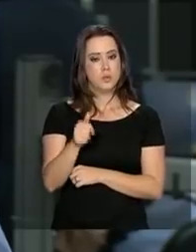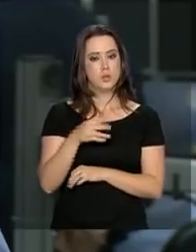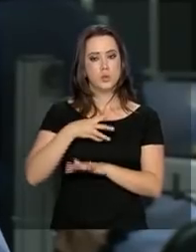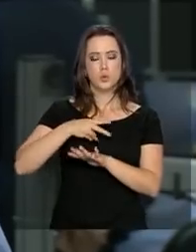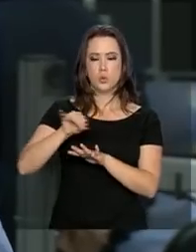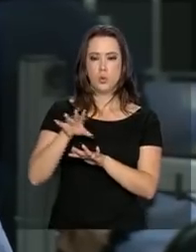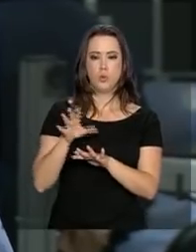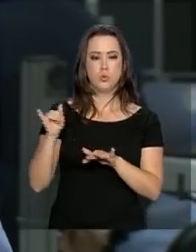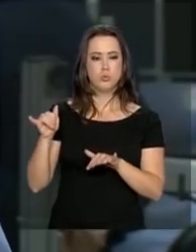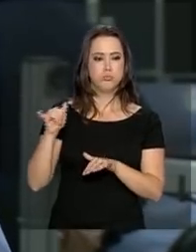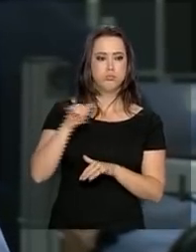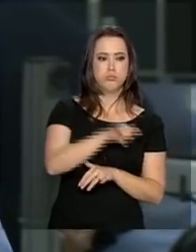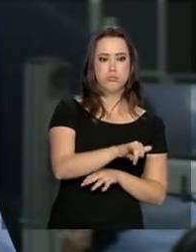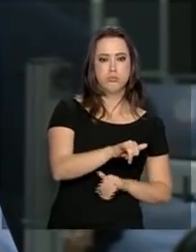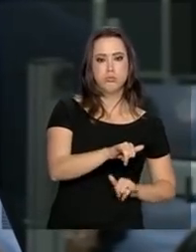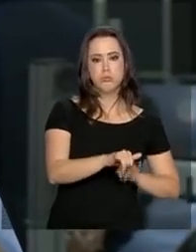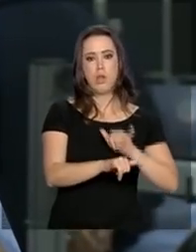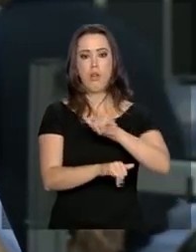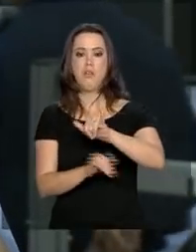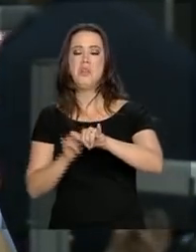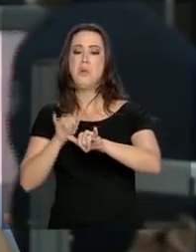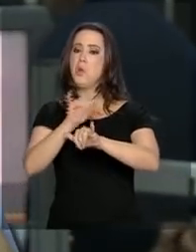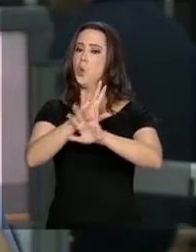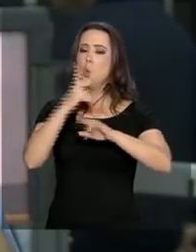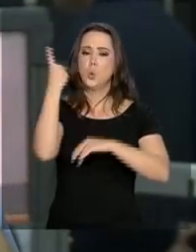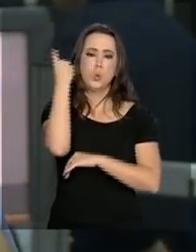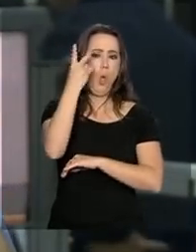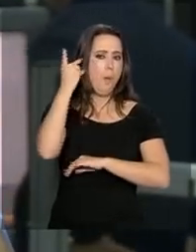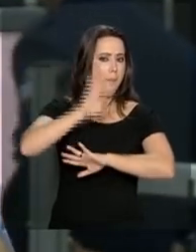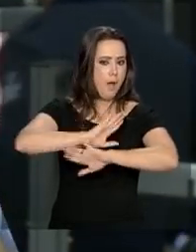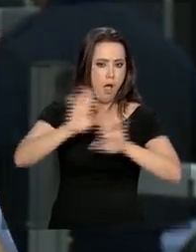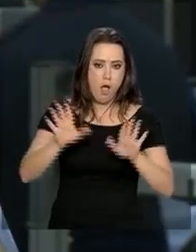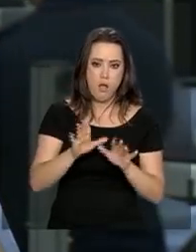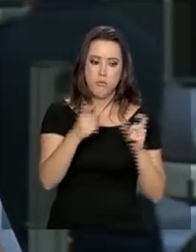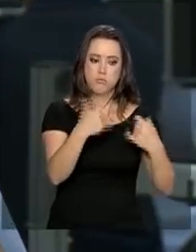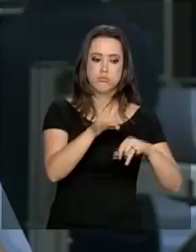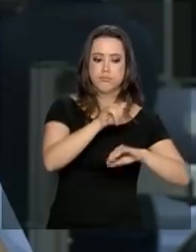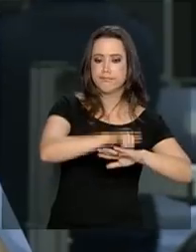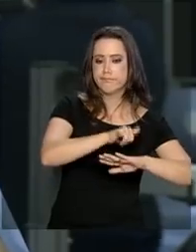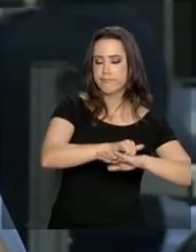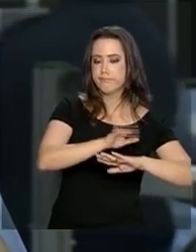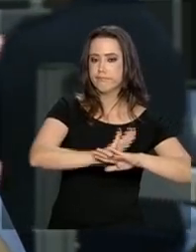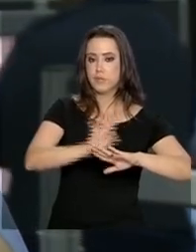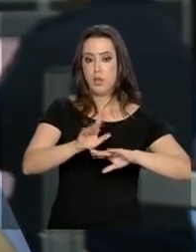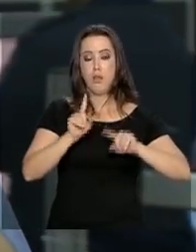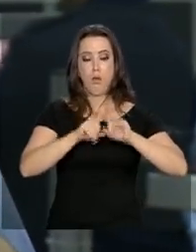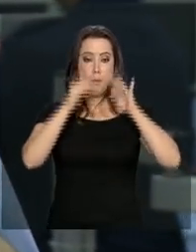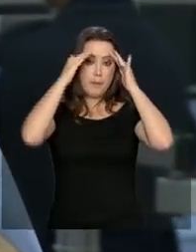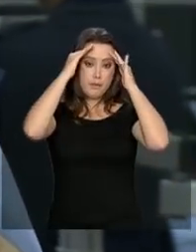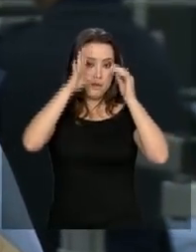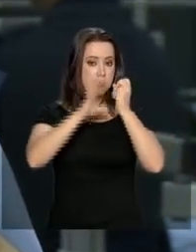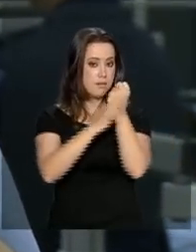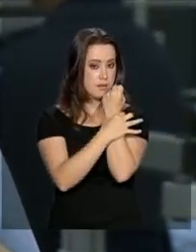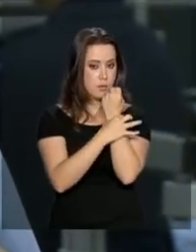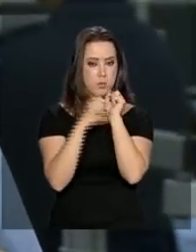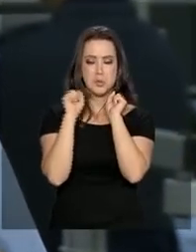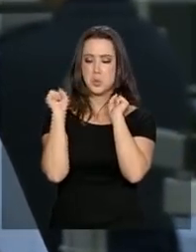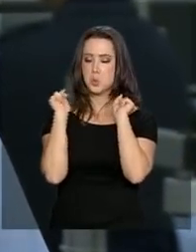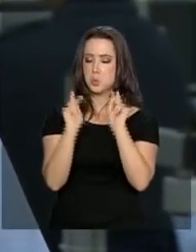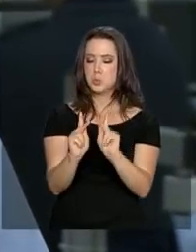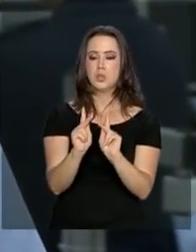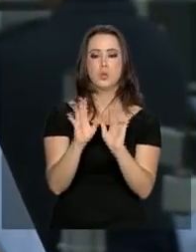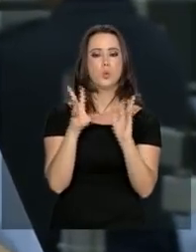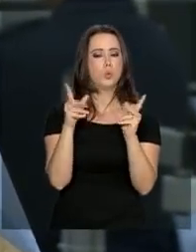fluxo e possa acontecer de forma natural logicamente atentando às medidas de segurança que estávamos sendo